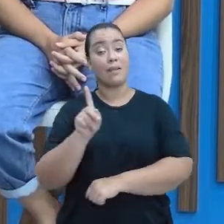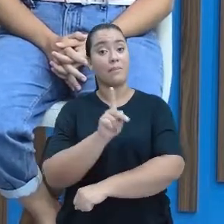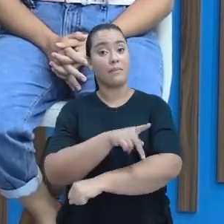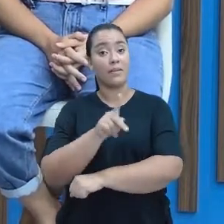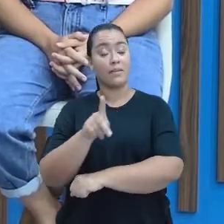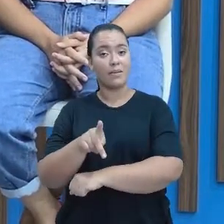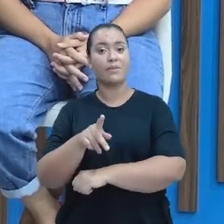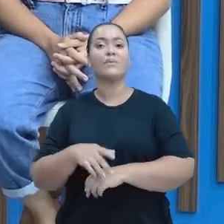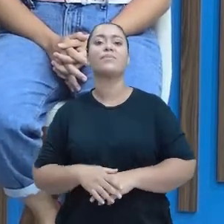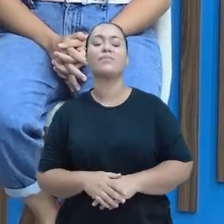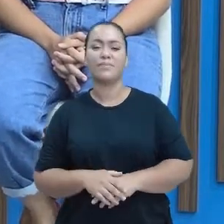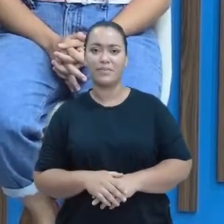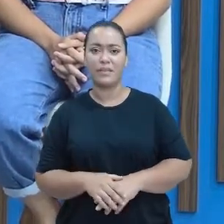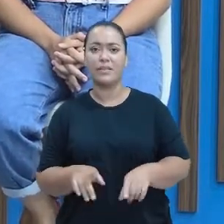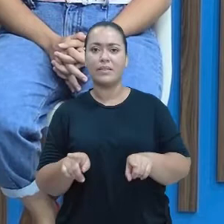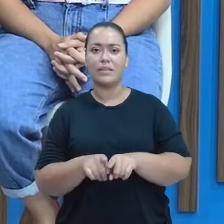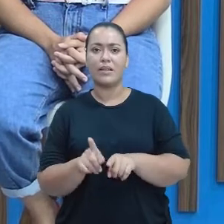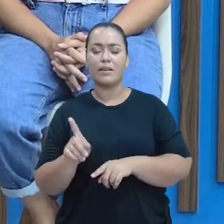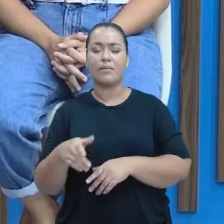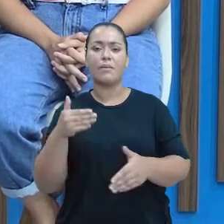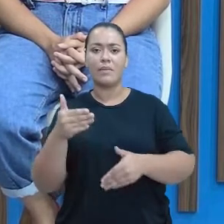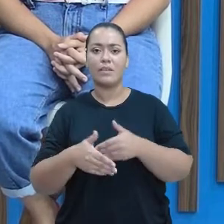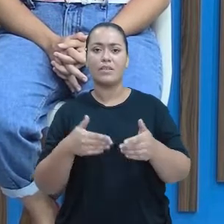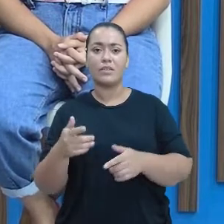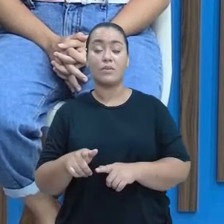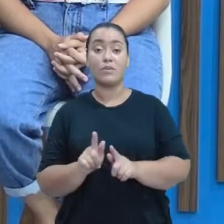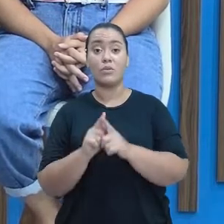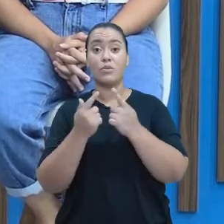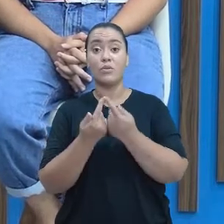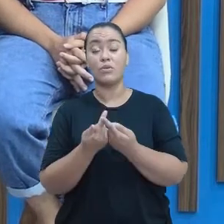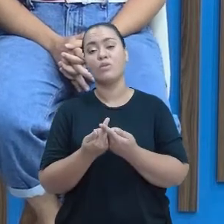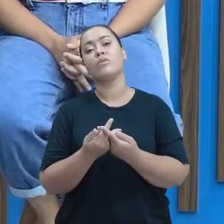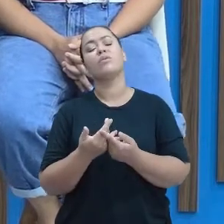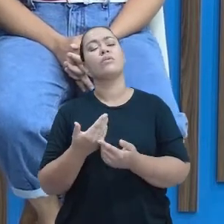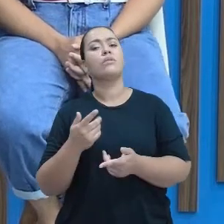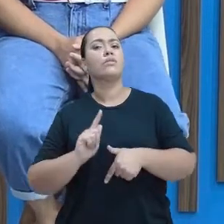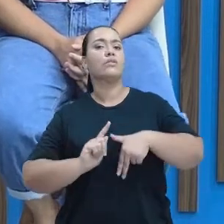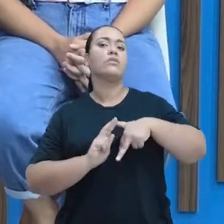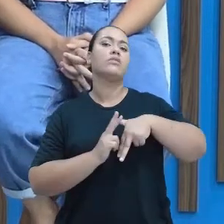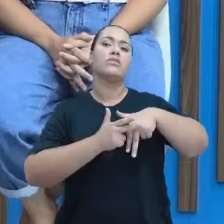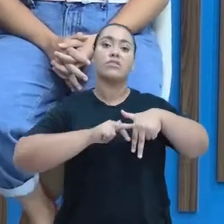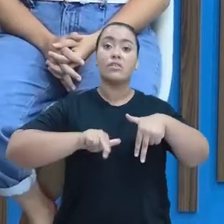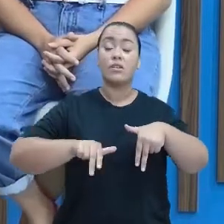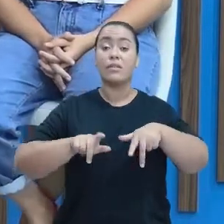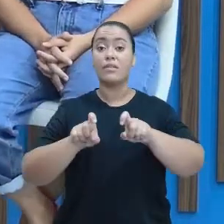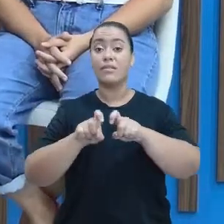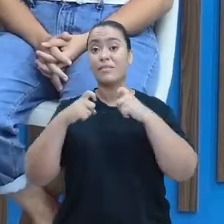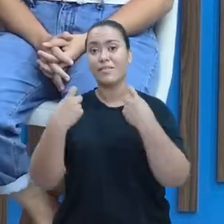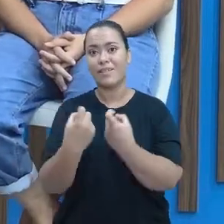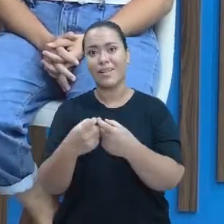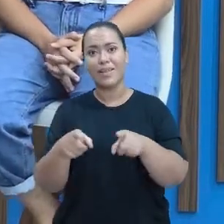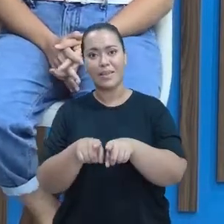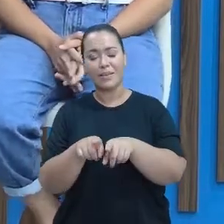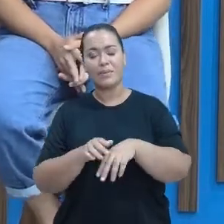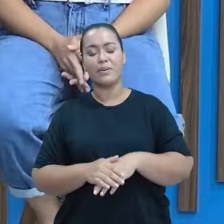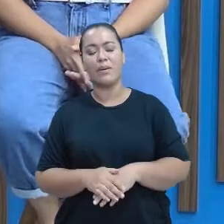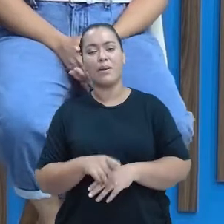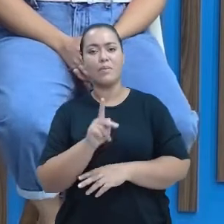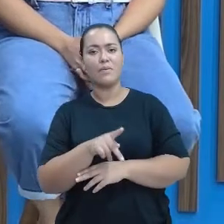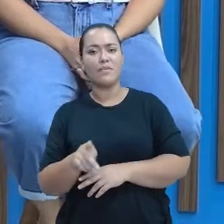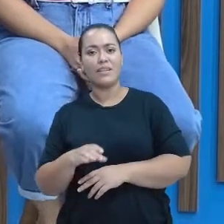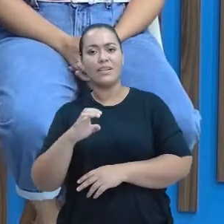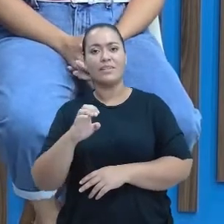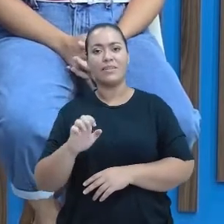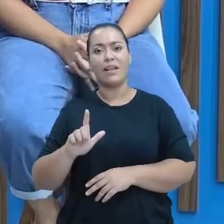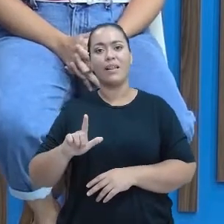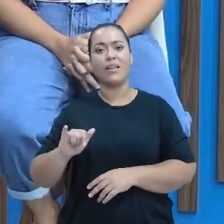pedagoga, também participa do grupo de trabalho de estudos de gênero e de sexualidade. A professora Celi